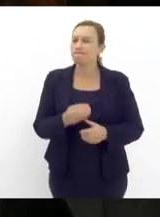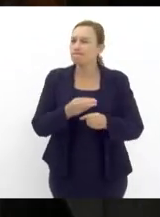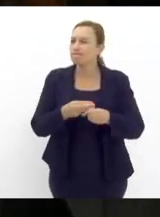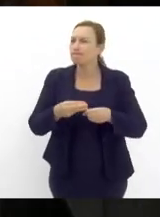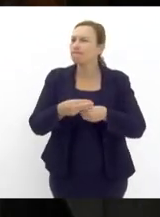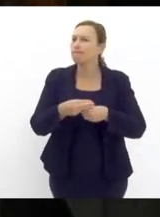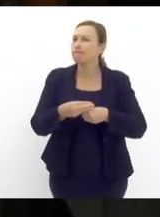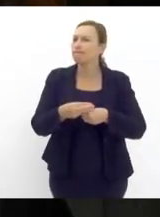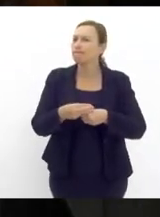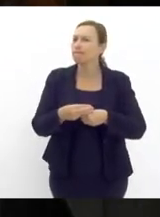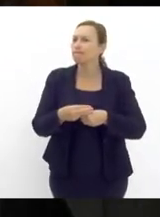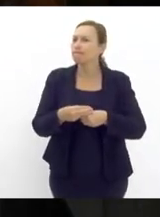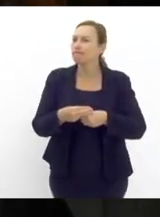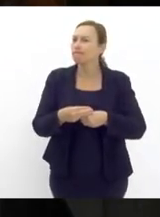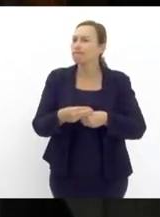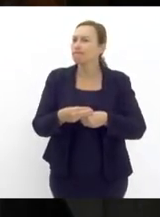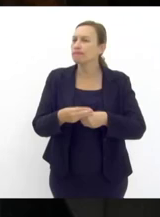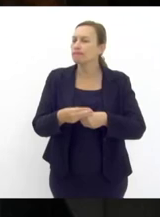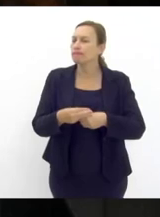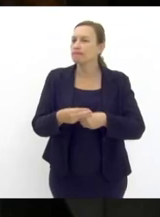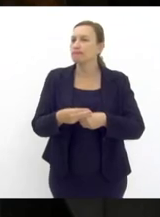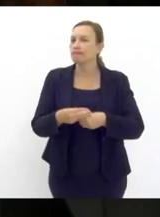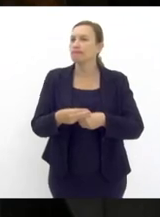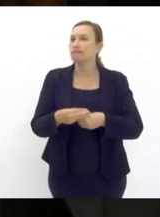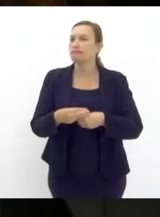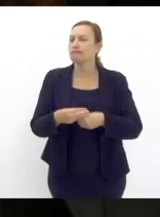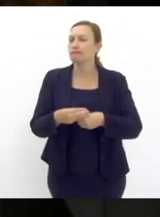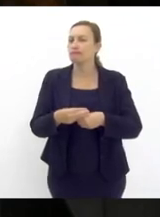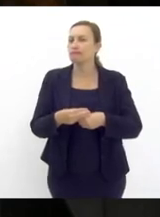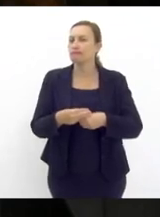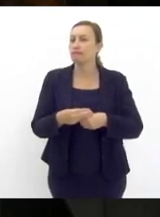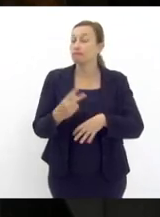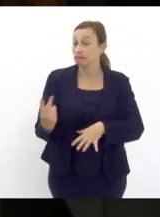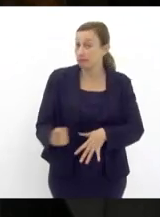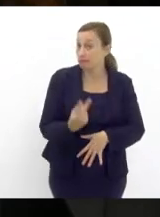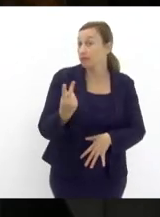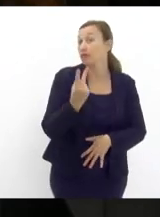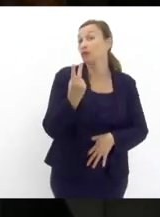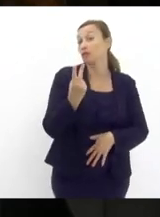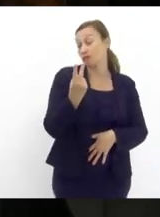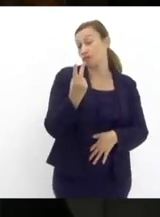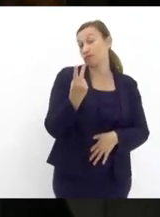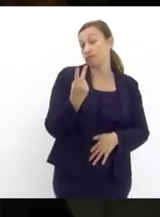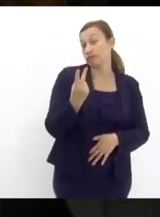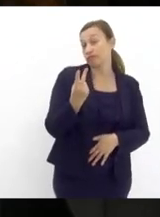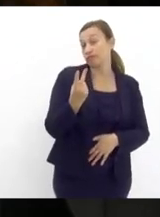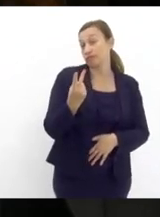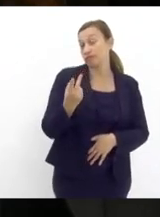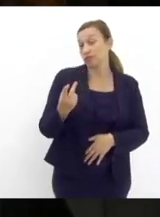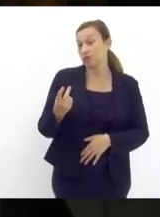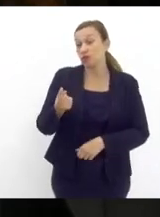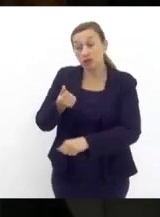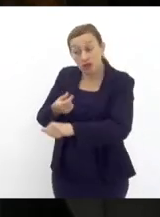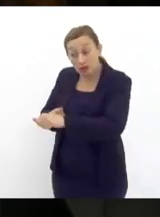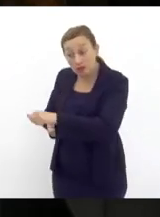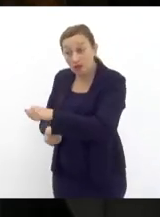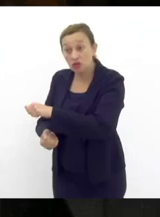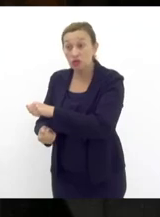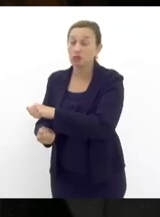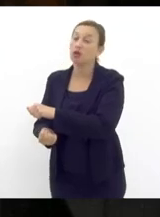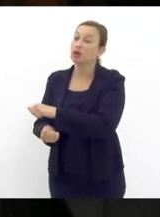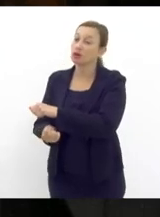municípios sem indenizados o pecuniáriamente ou com outros investimentos